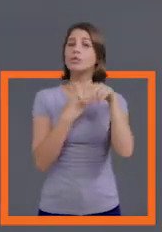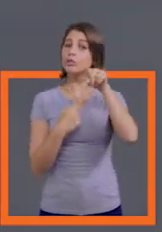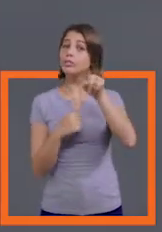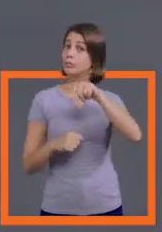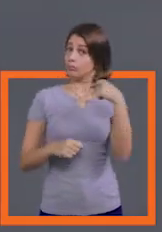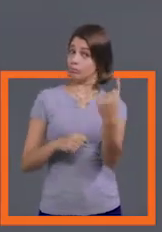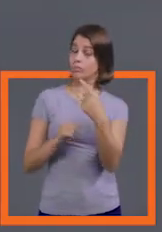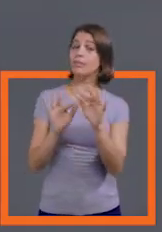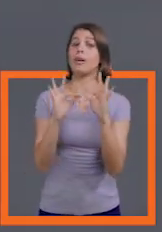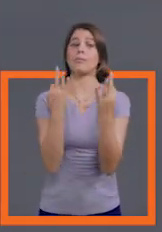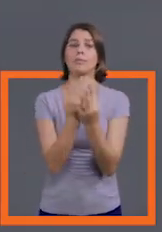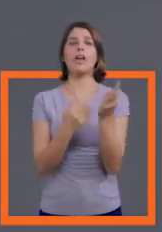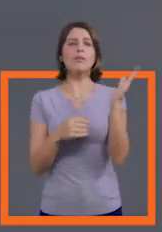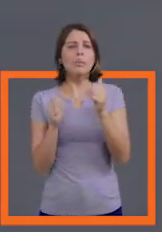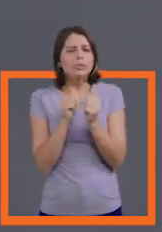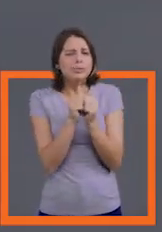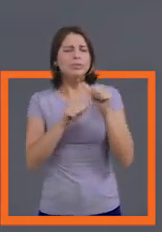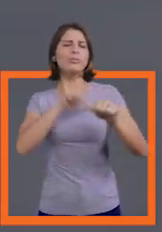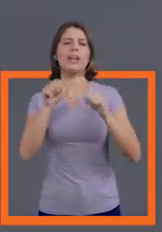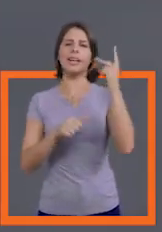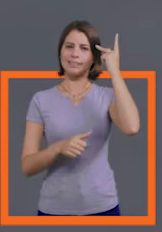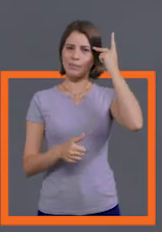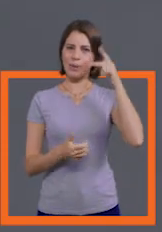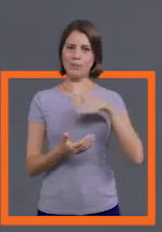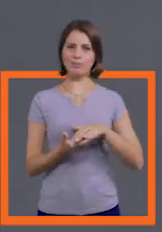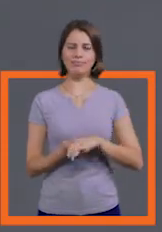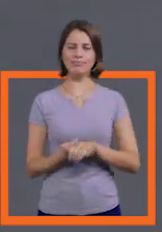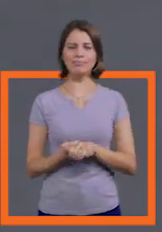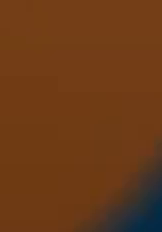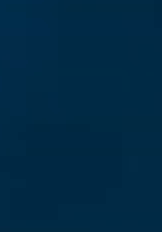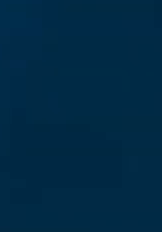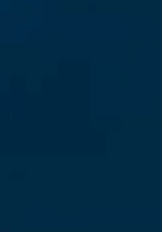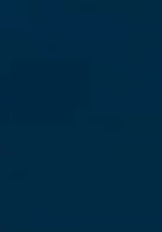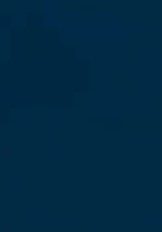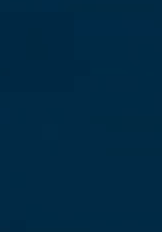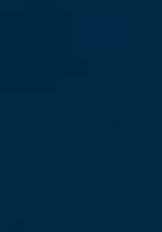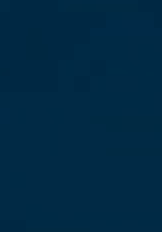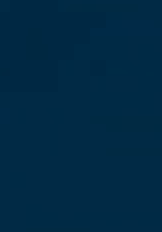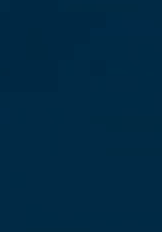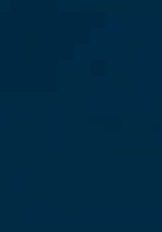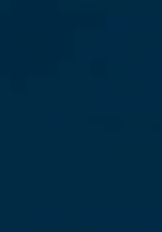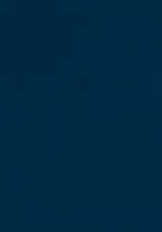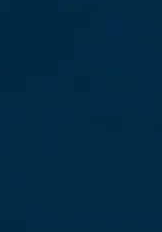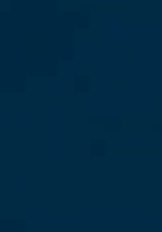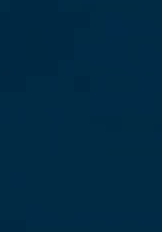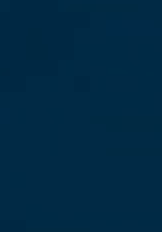e dar mais segurança você ea sua família vamos juntos mudar são paulo